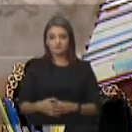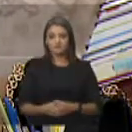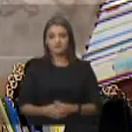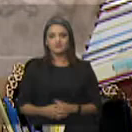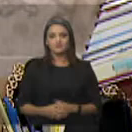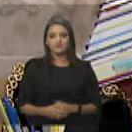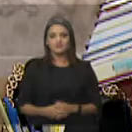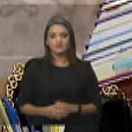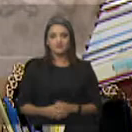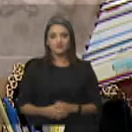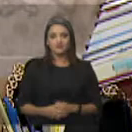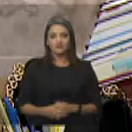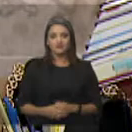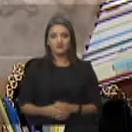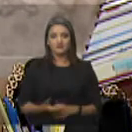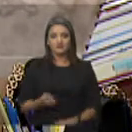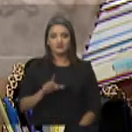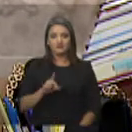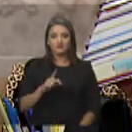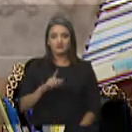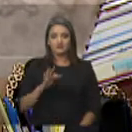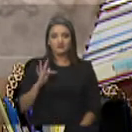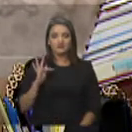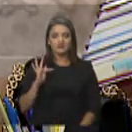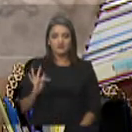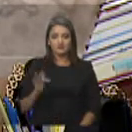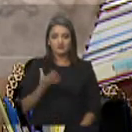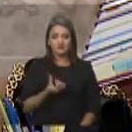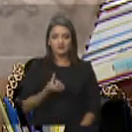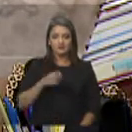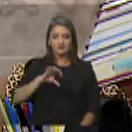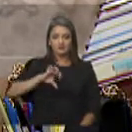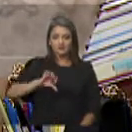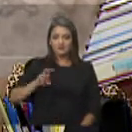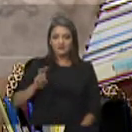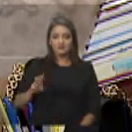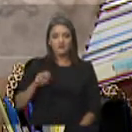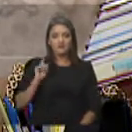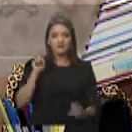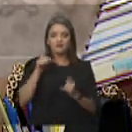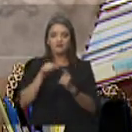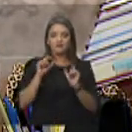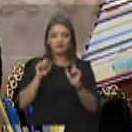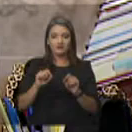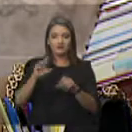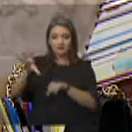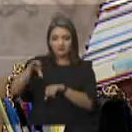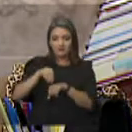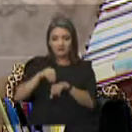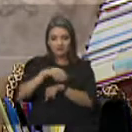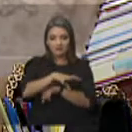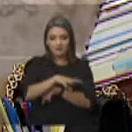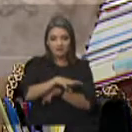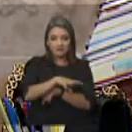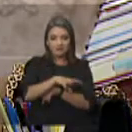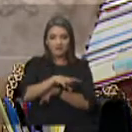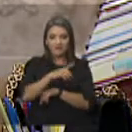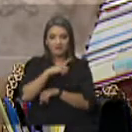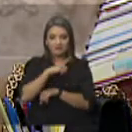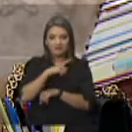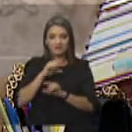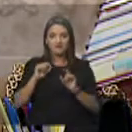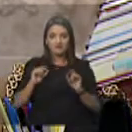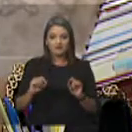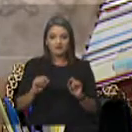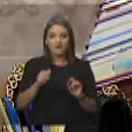DPF 695, onde a causa de pedir é apenas o compartilhamento de dados em curso de